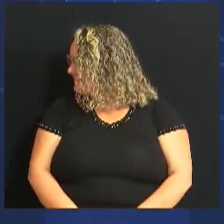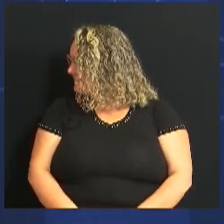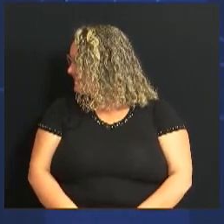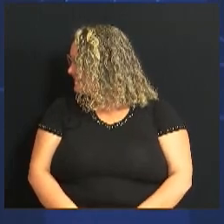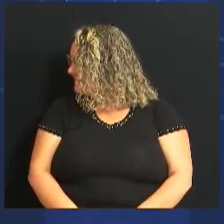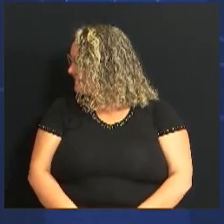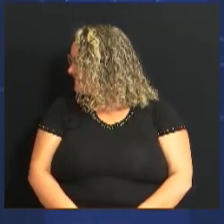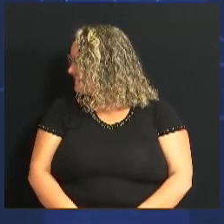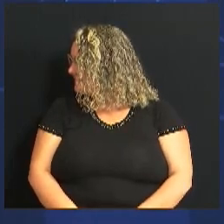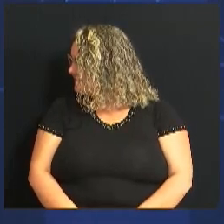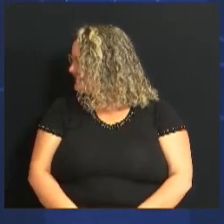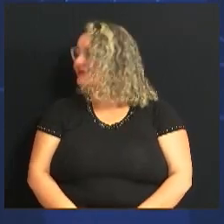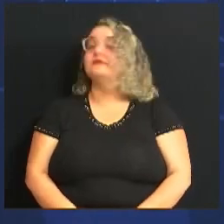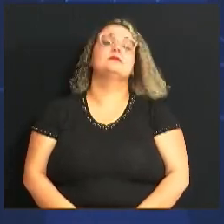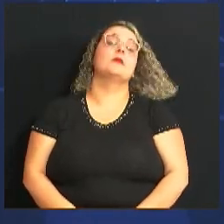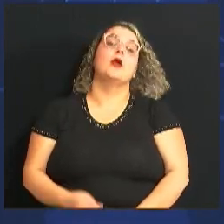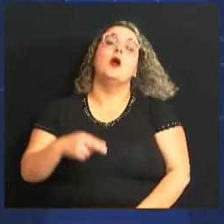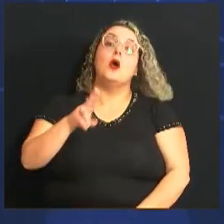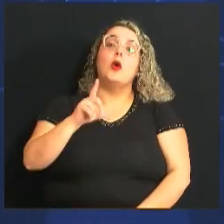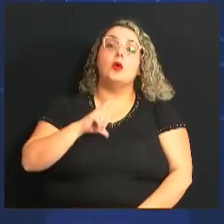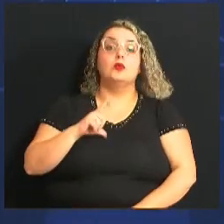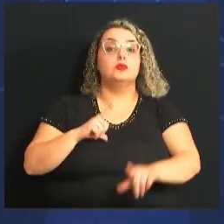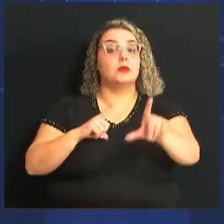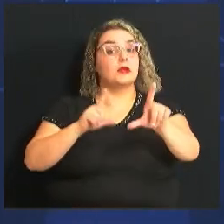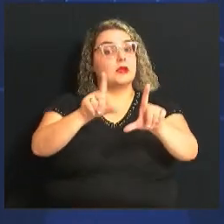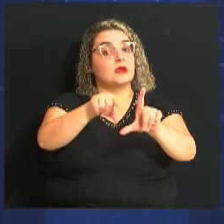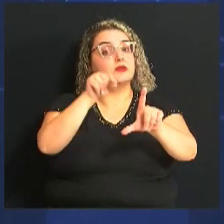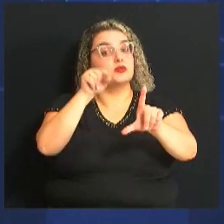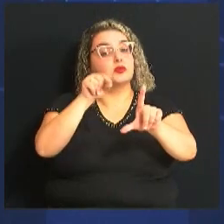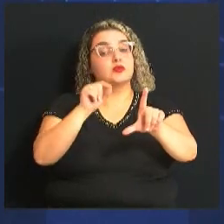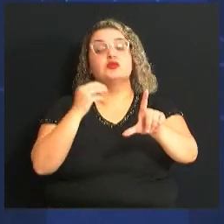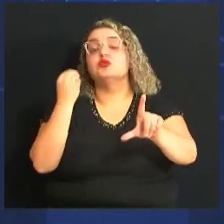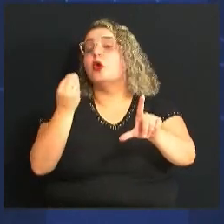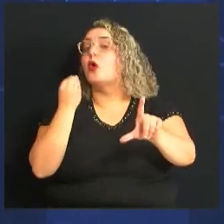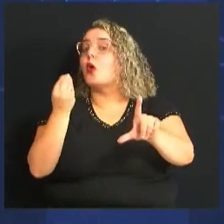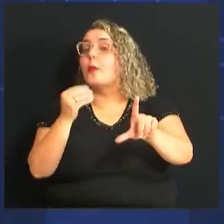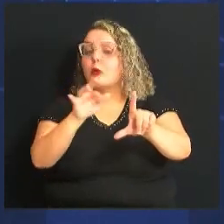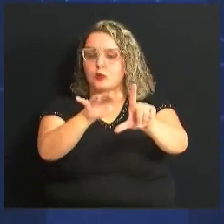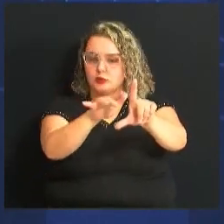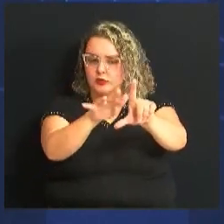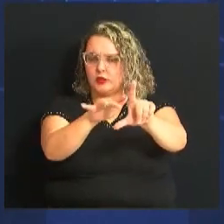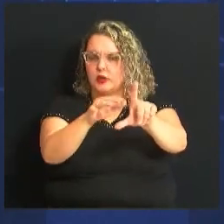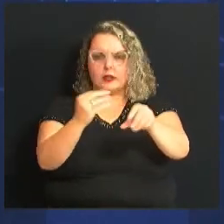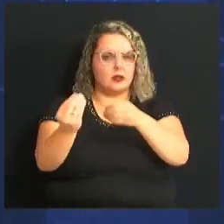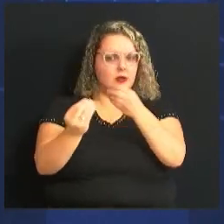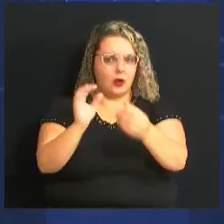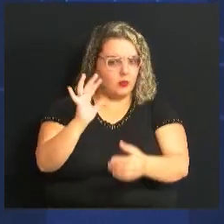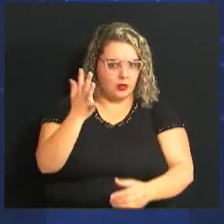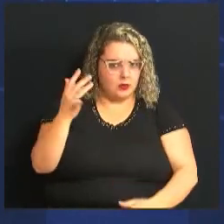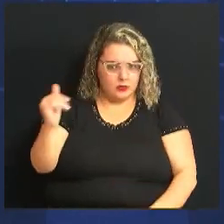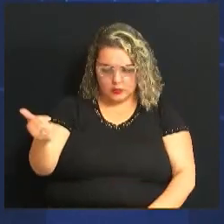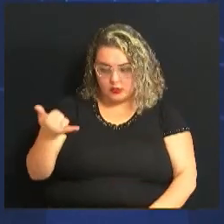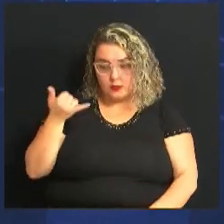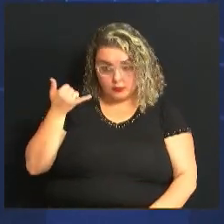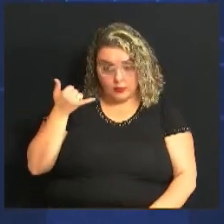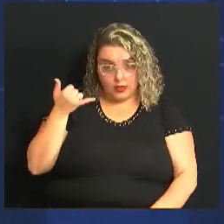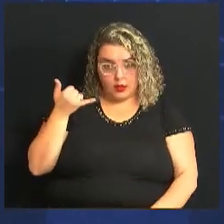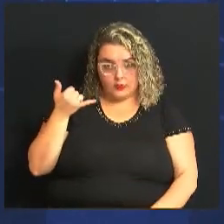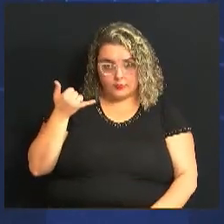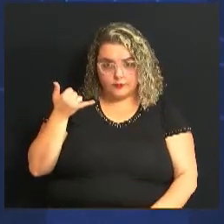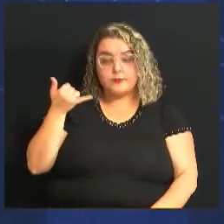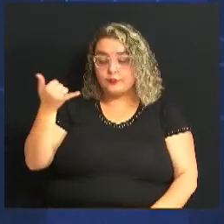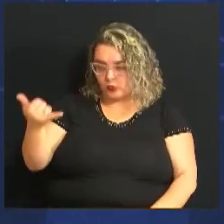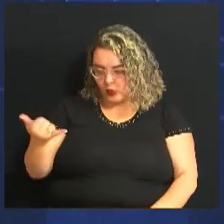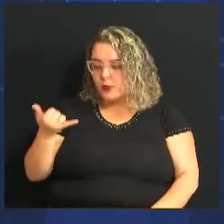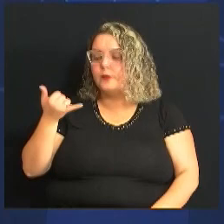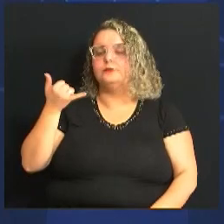978293776. Ou você tem a opção de enviar uma mensagem através do nosso QR Code. Como é que ele funciona? Está com o seu celular aí perto?